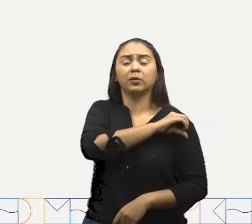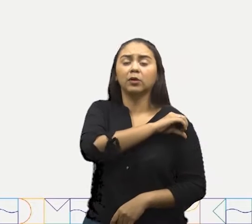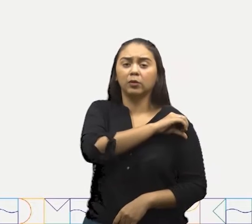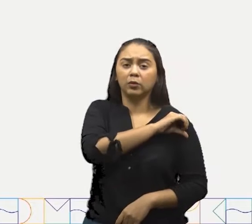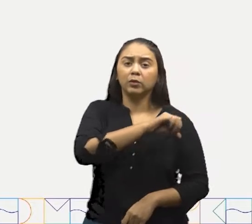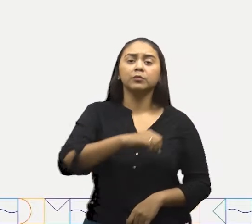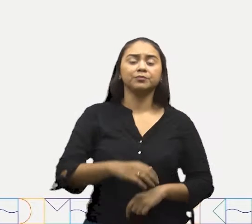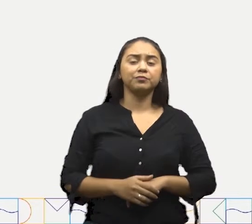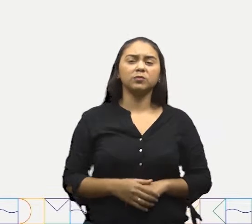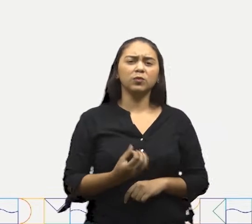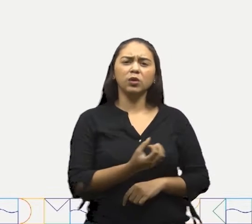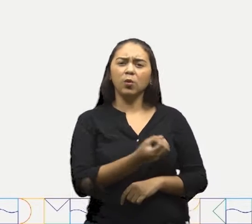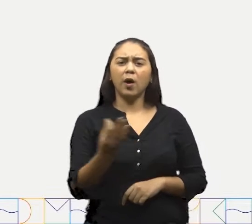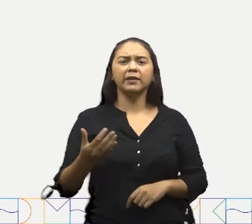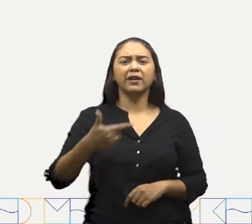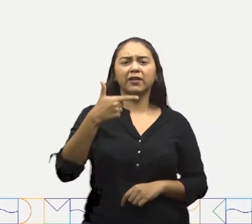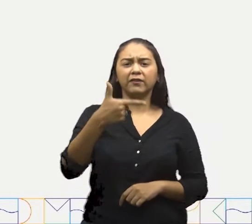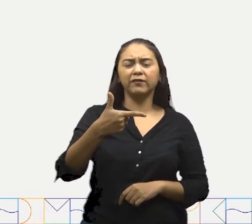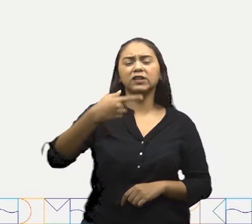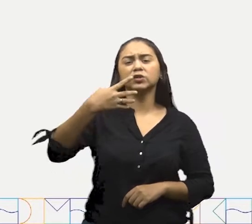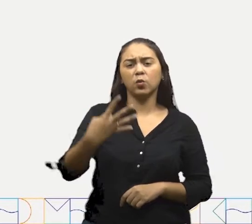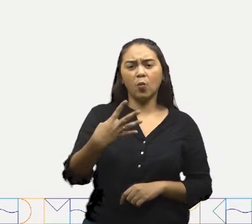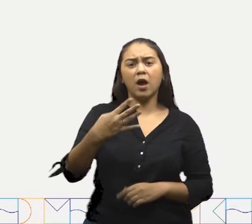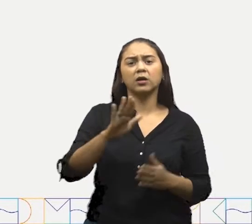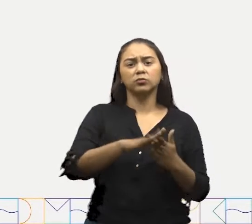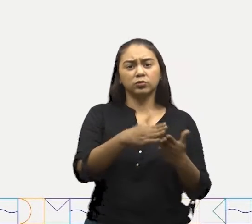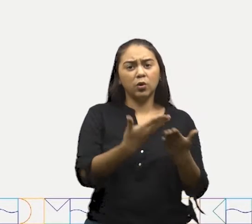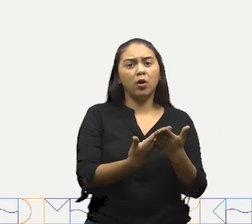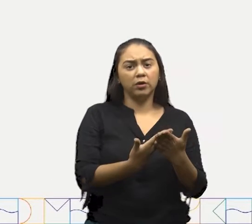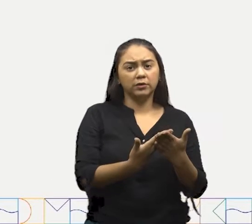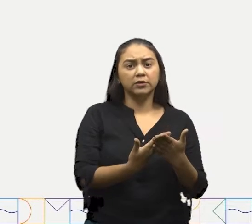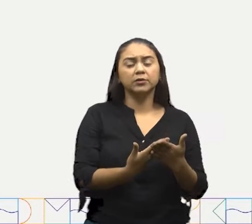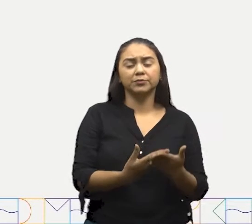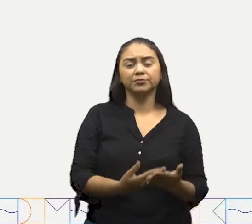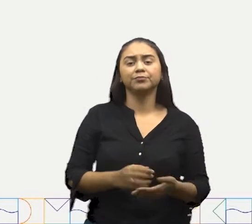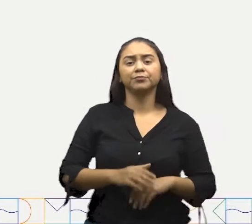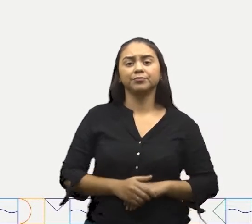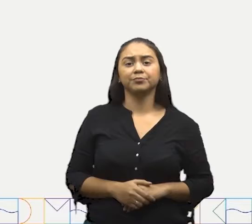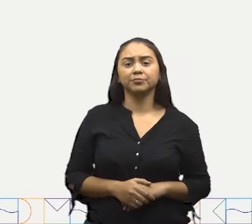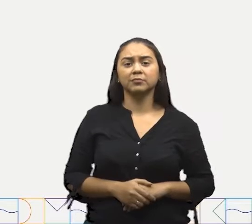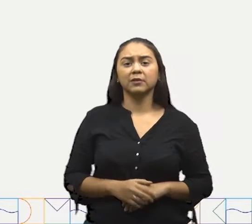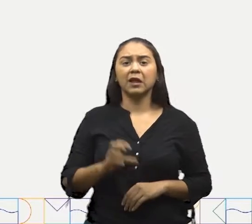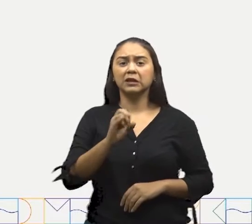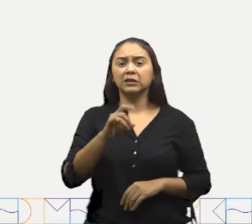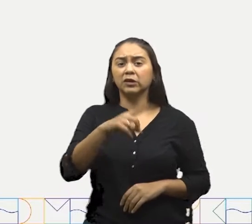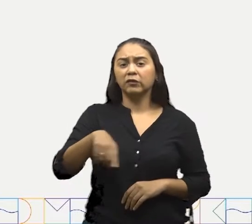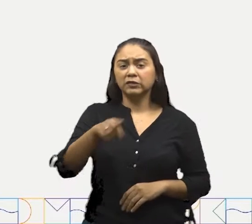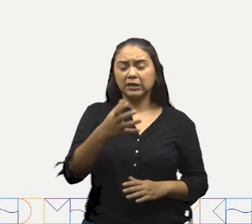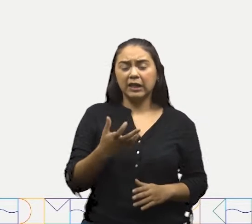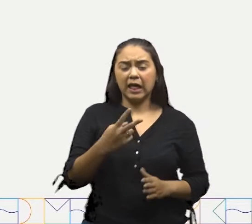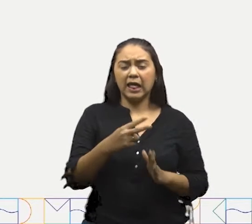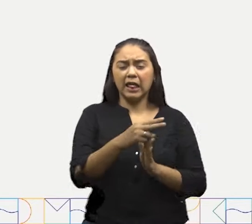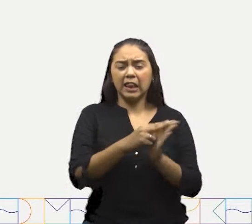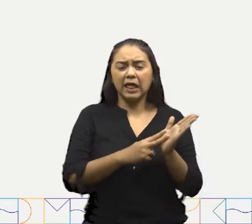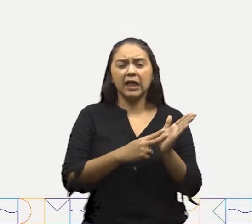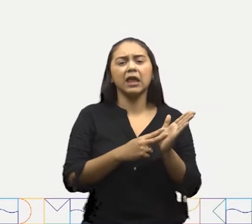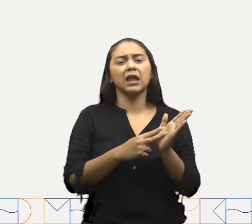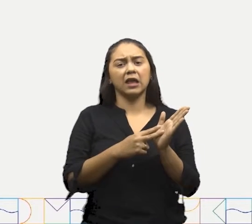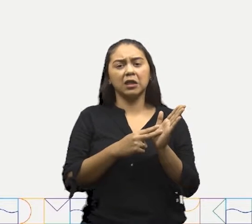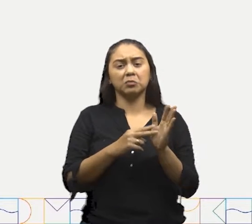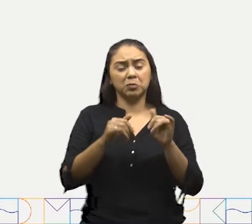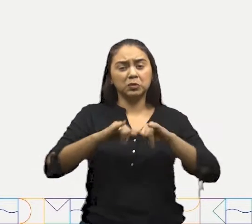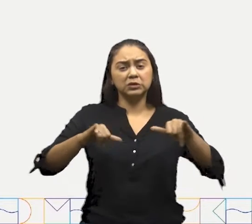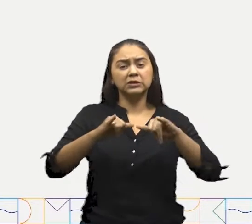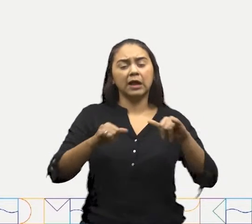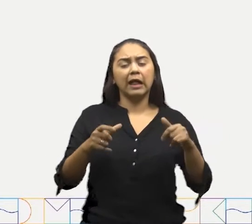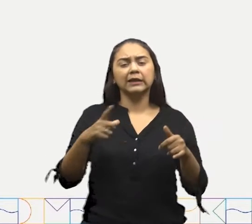de 24 escolas da Divisão Distrital Zonal Sul. Caso você queira ler essa notícia completa, ela